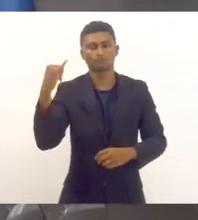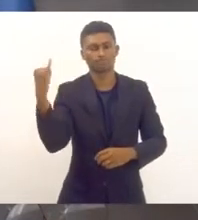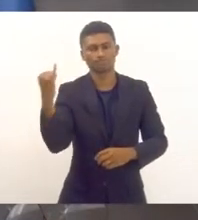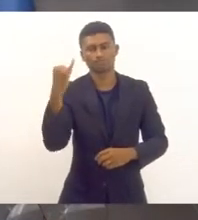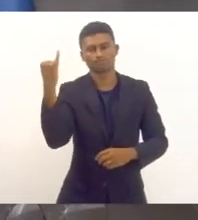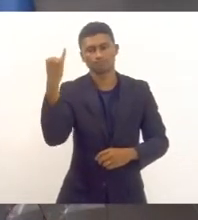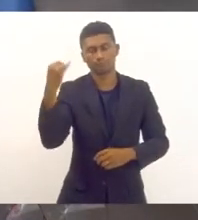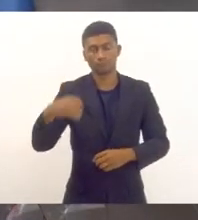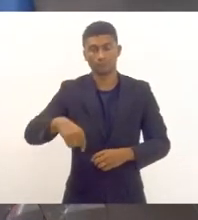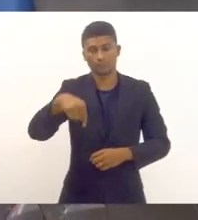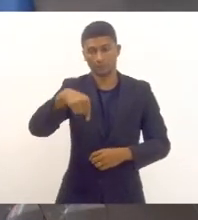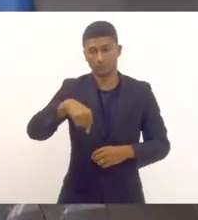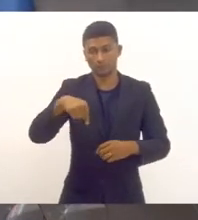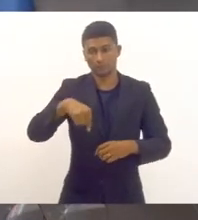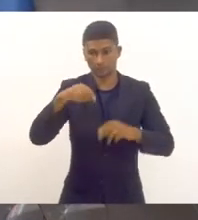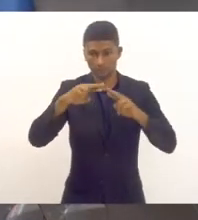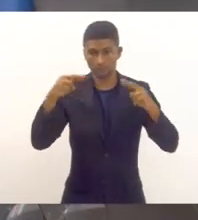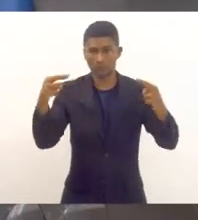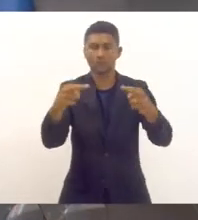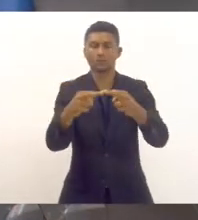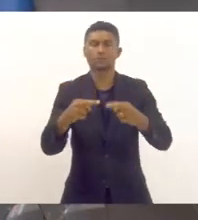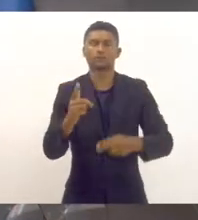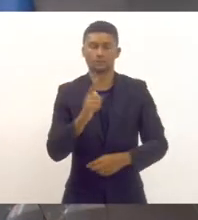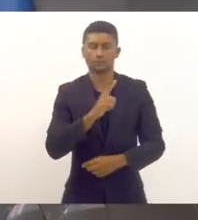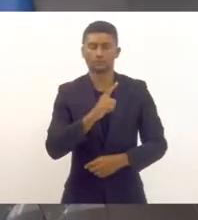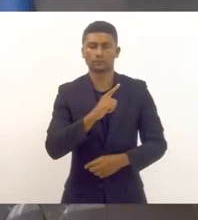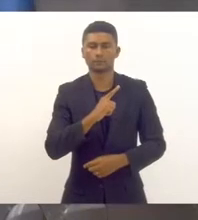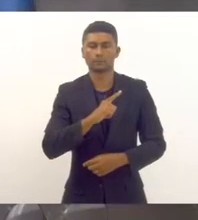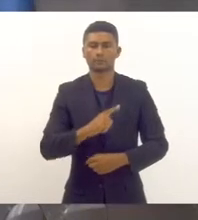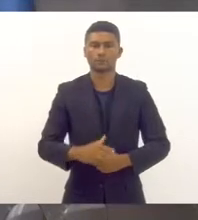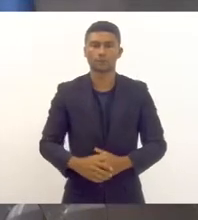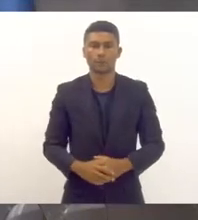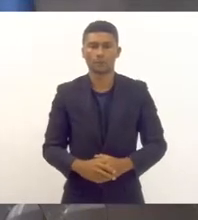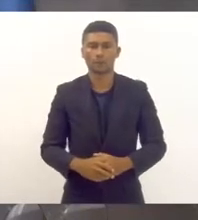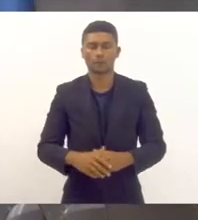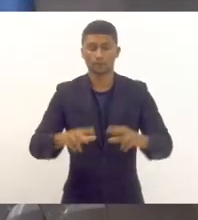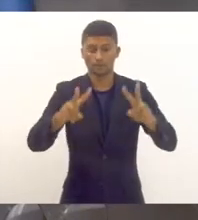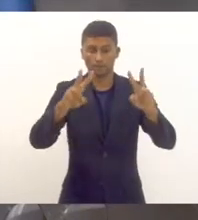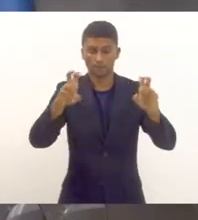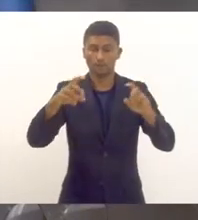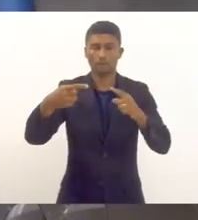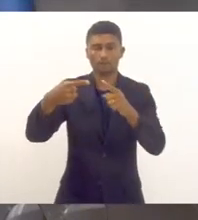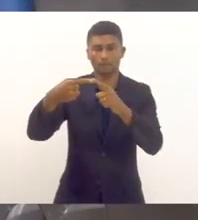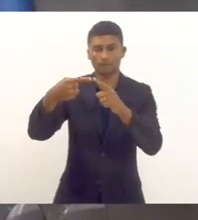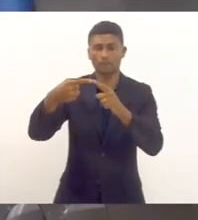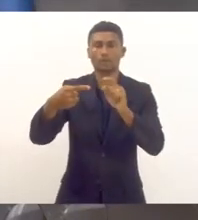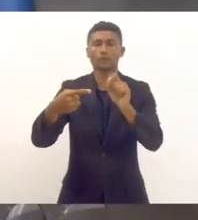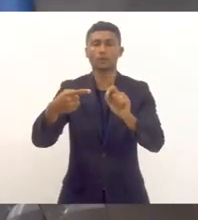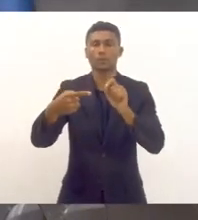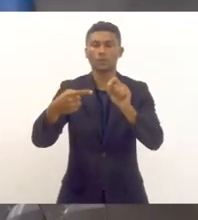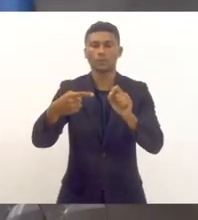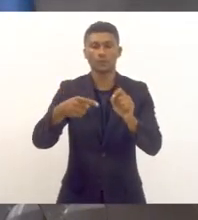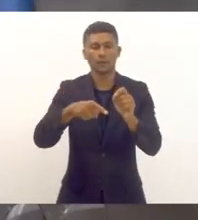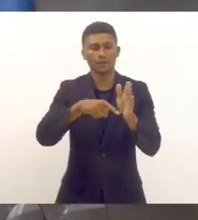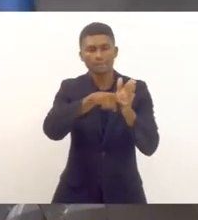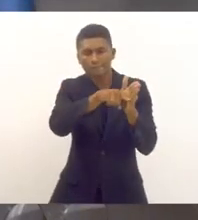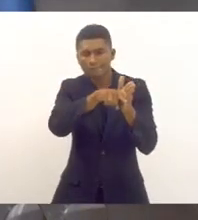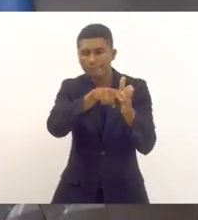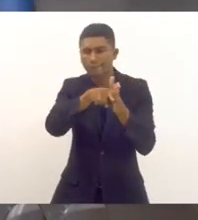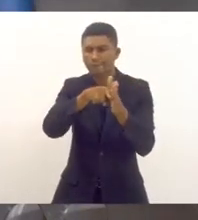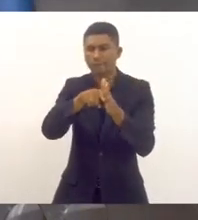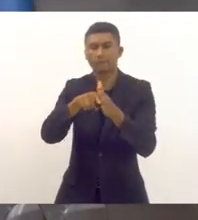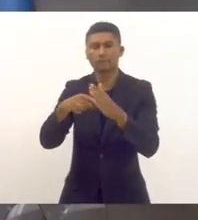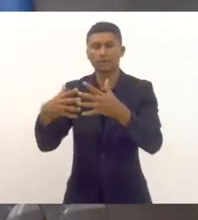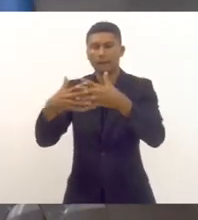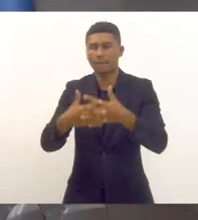nessa audiência pública, que, número um, é a questão do fim da vistoria de caminhões e